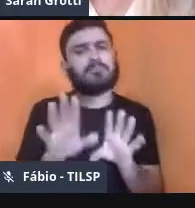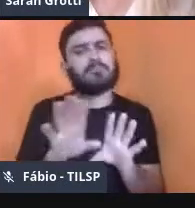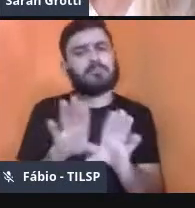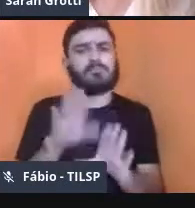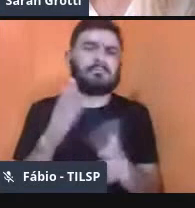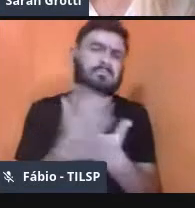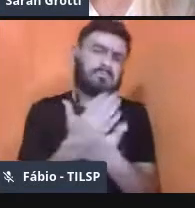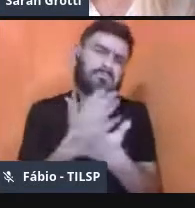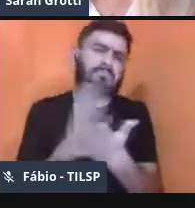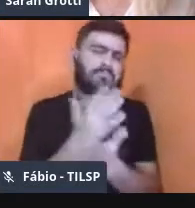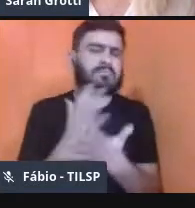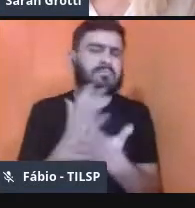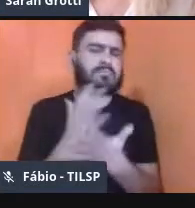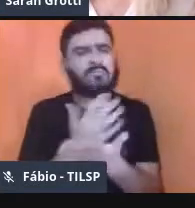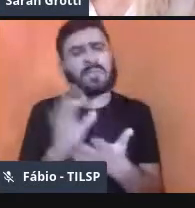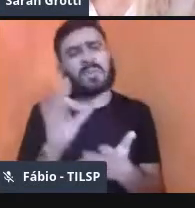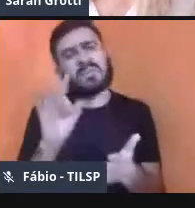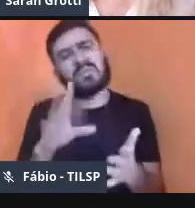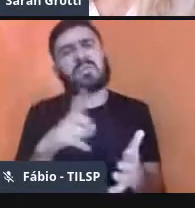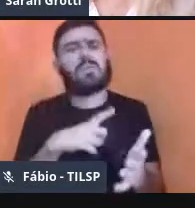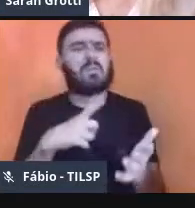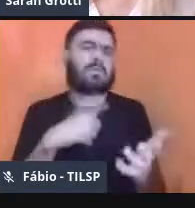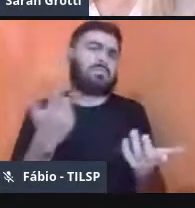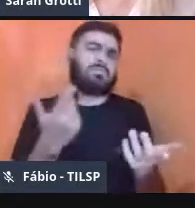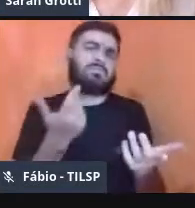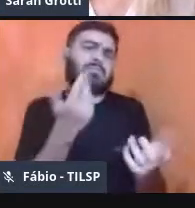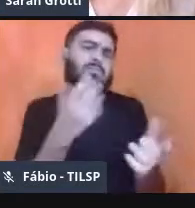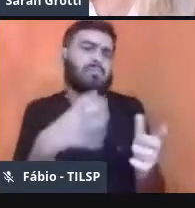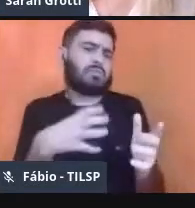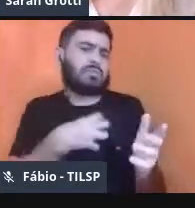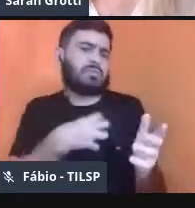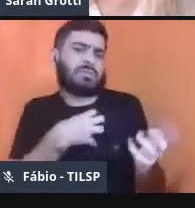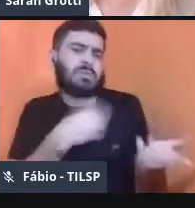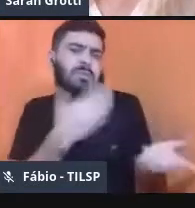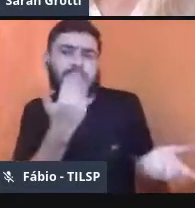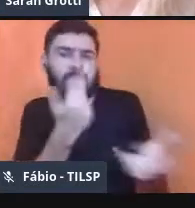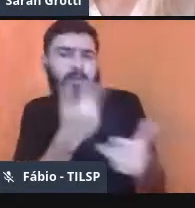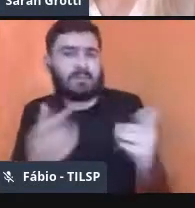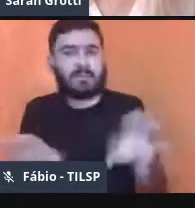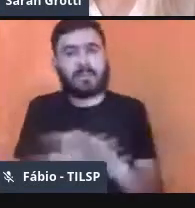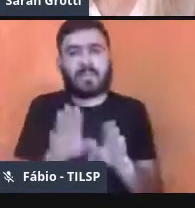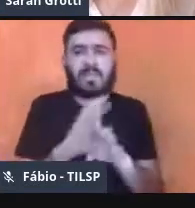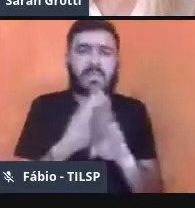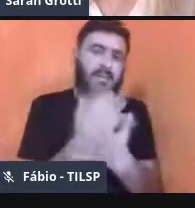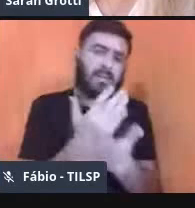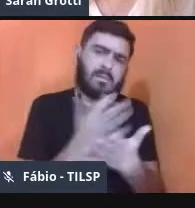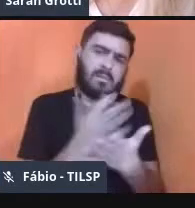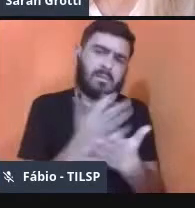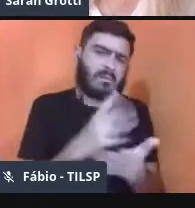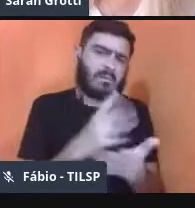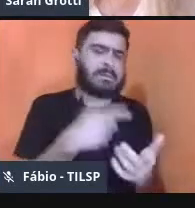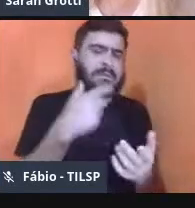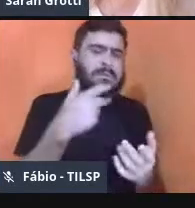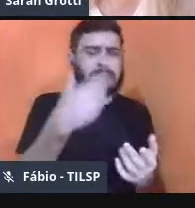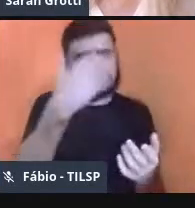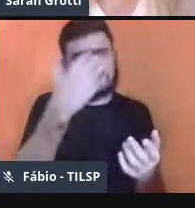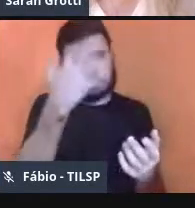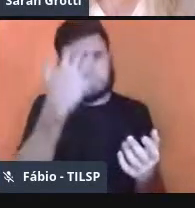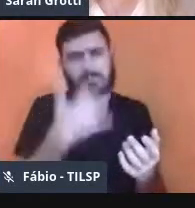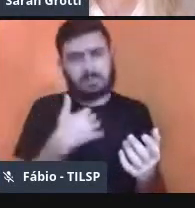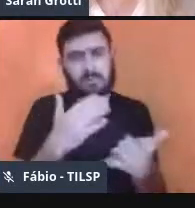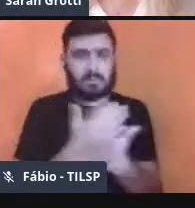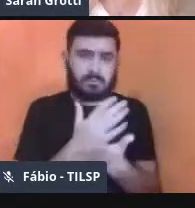só uma dieta, um jeito de viver, para outros é alguma coisa mais séria, né? Como a ética. A